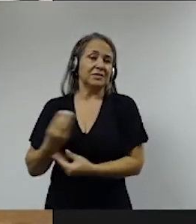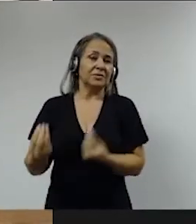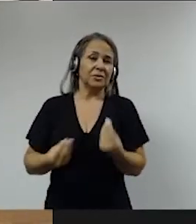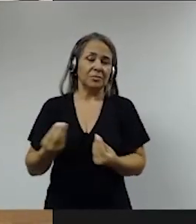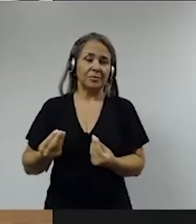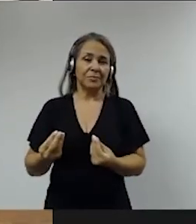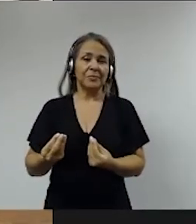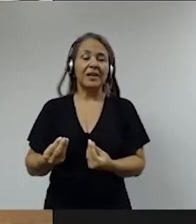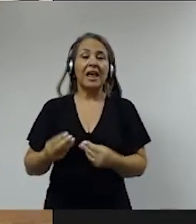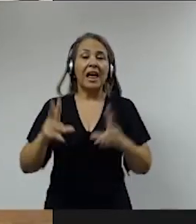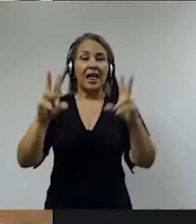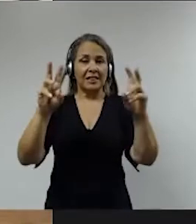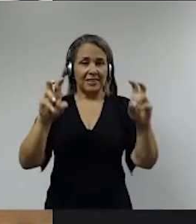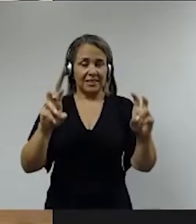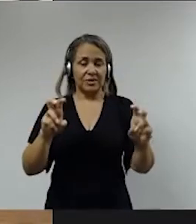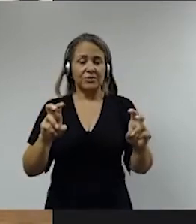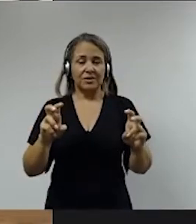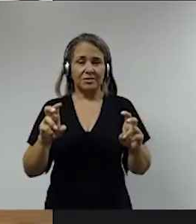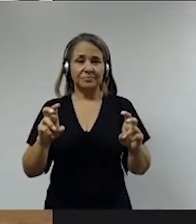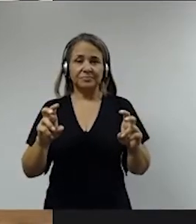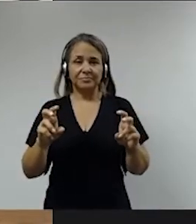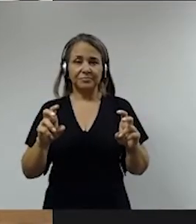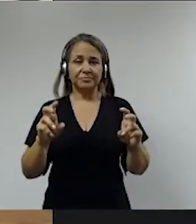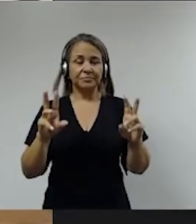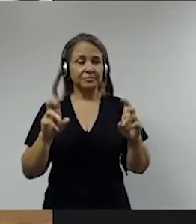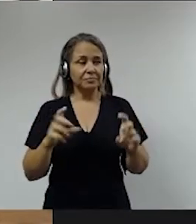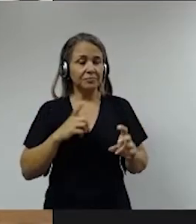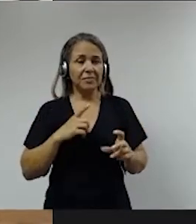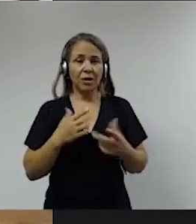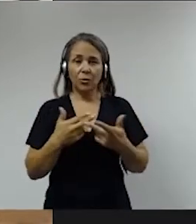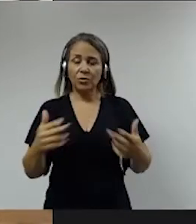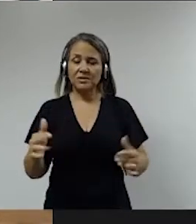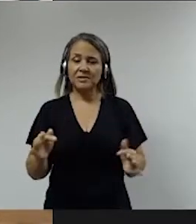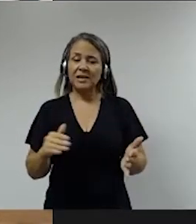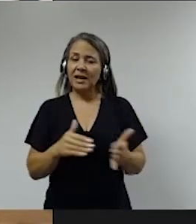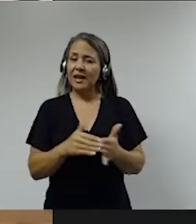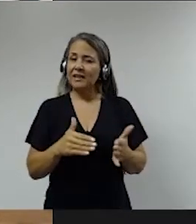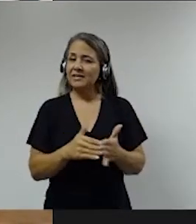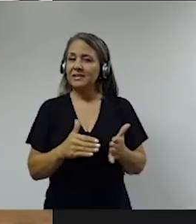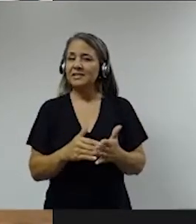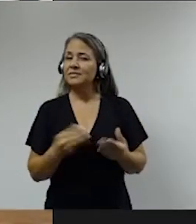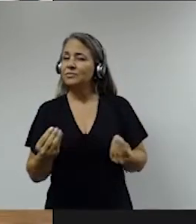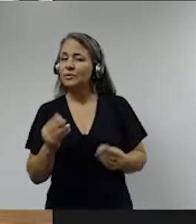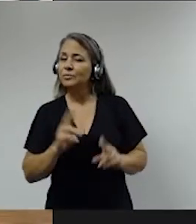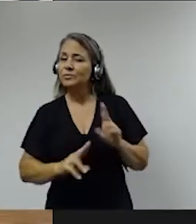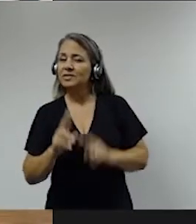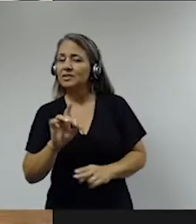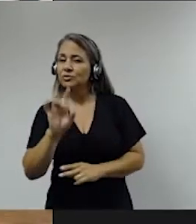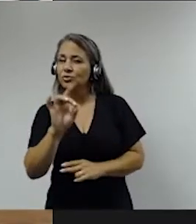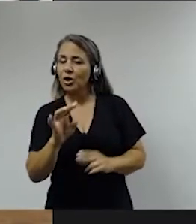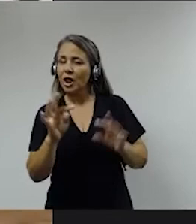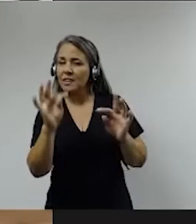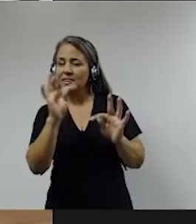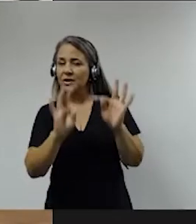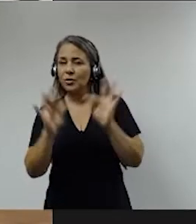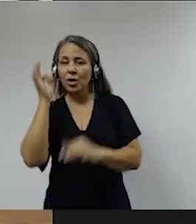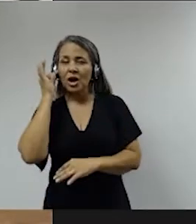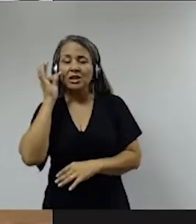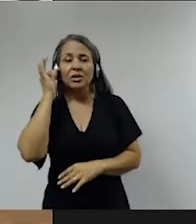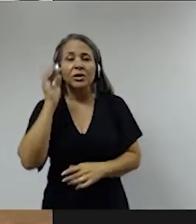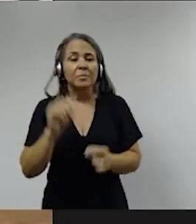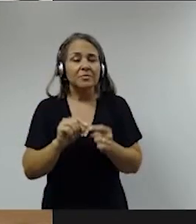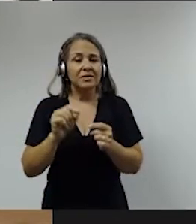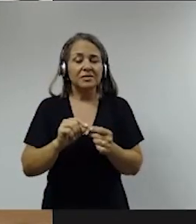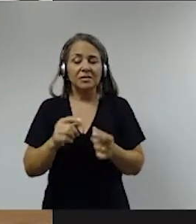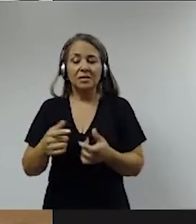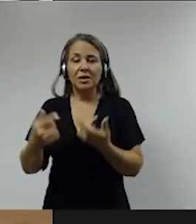muito... Ela tem requisitos muito restritos, é muito difícil de você utilizar só essa teoria para aprovar um ato de concentração,